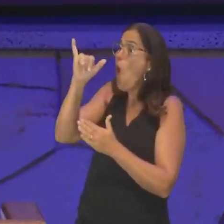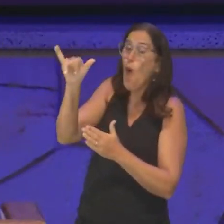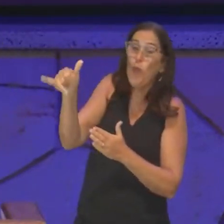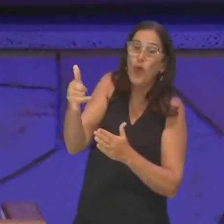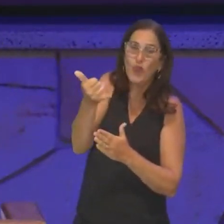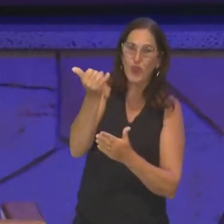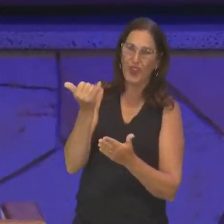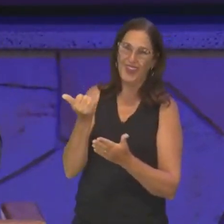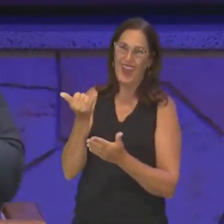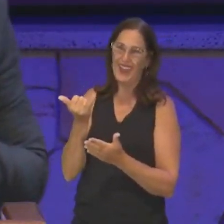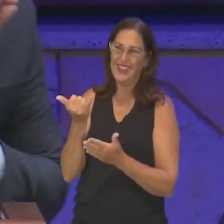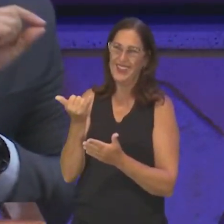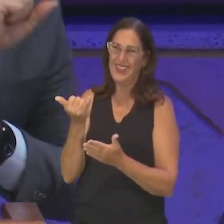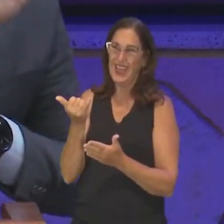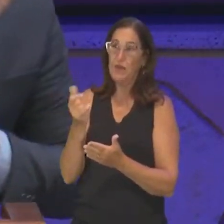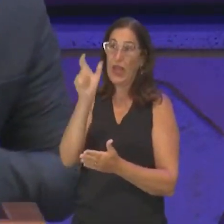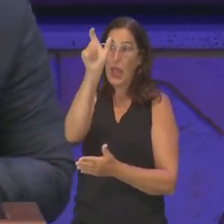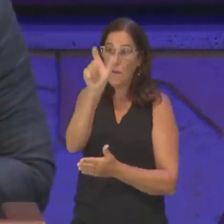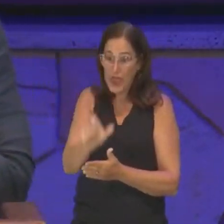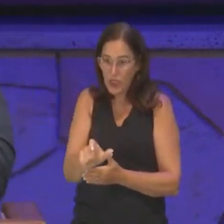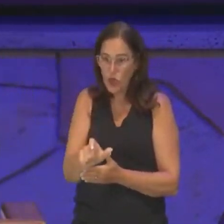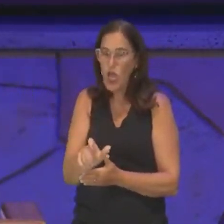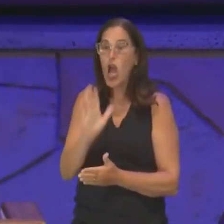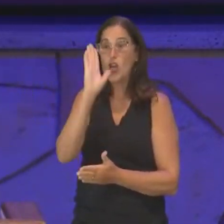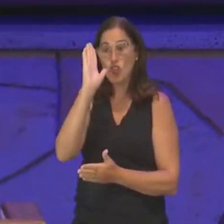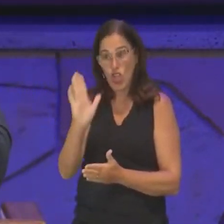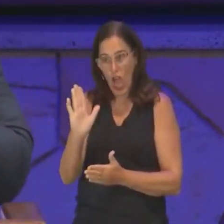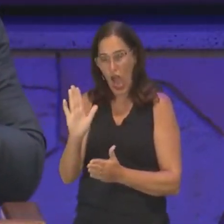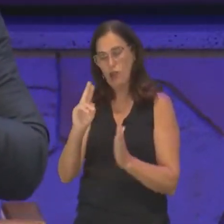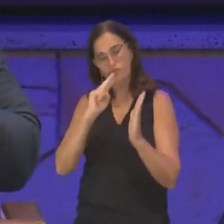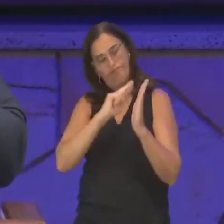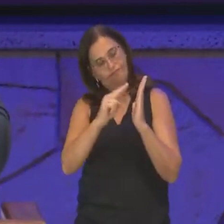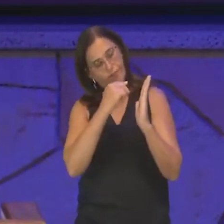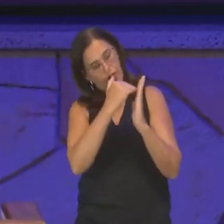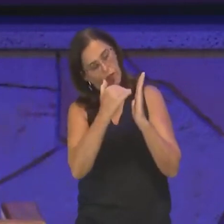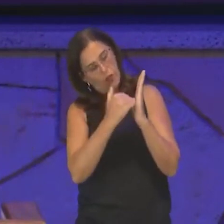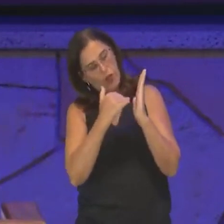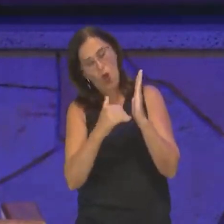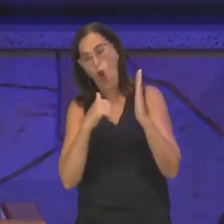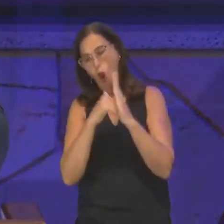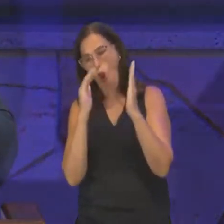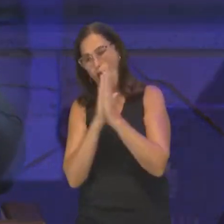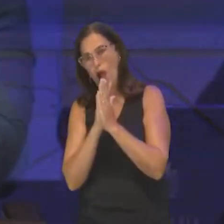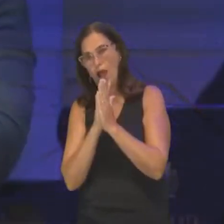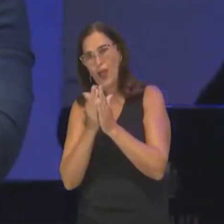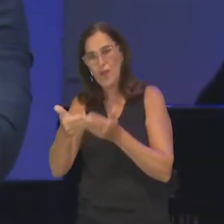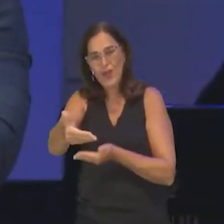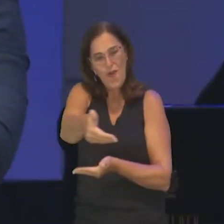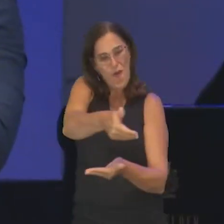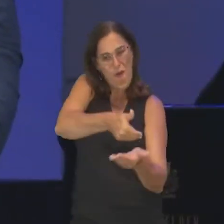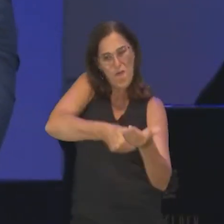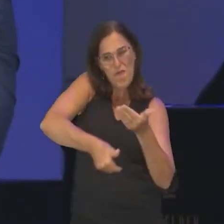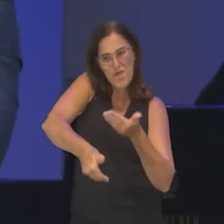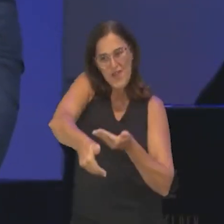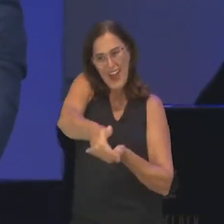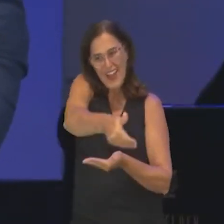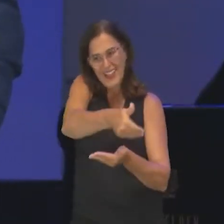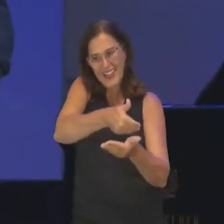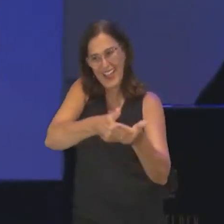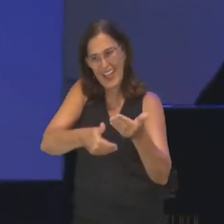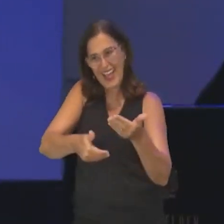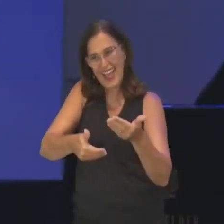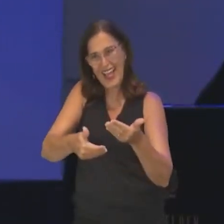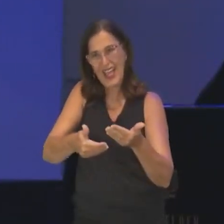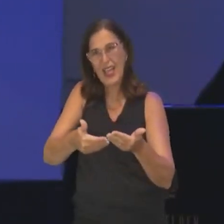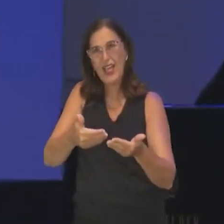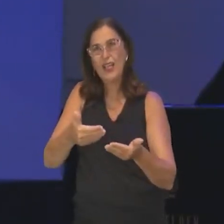oportunidade para que essa pessoa que já está em sua lista de oração, você possa compartilhar com ela a respeito da